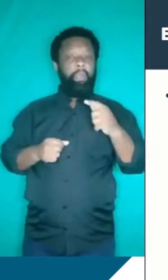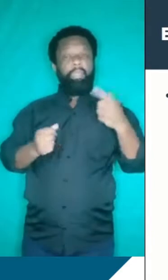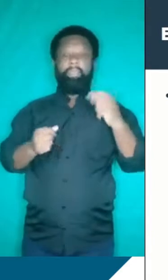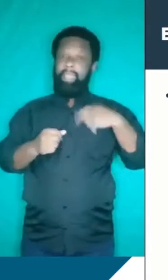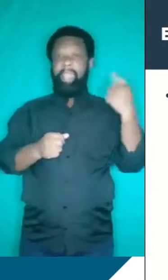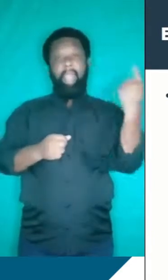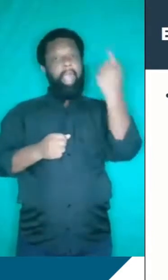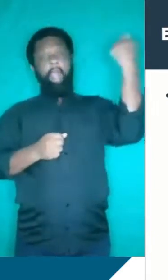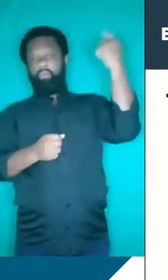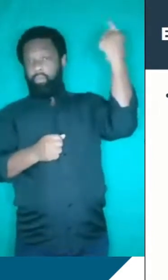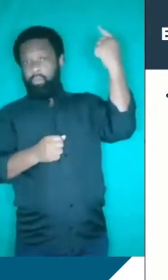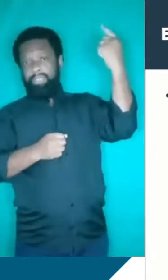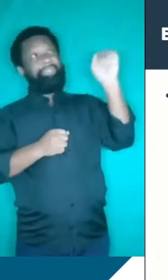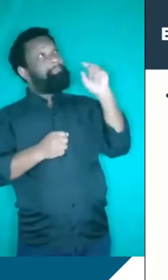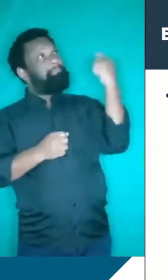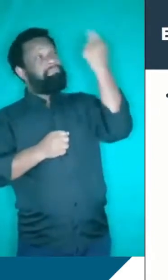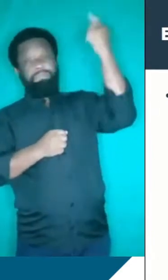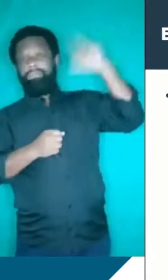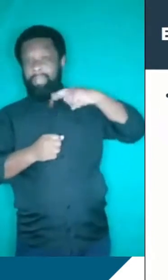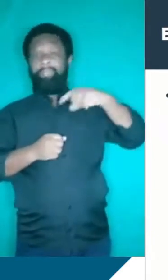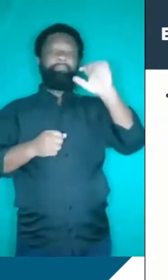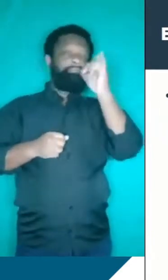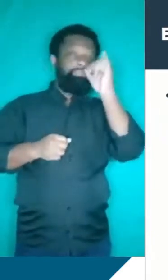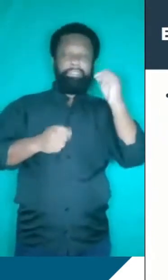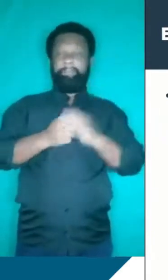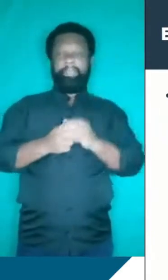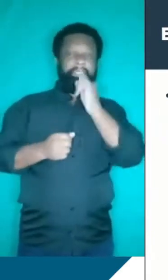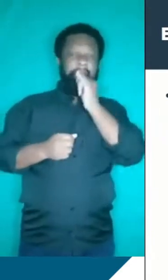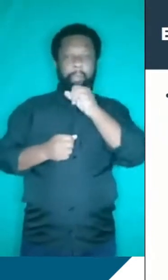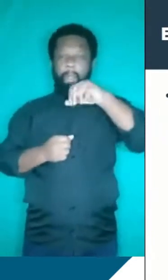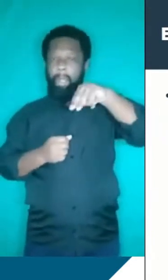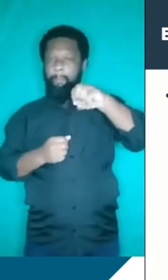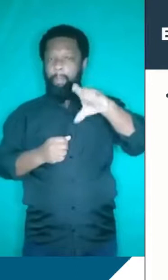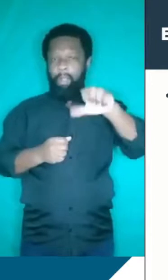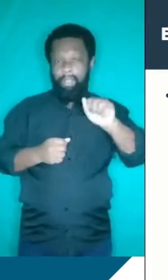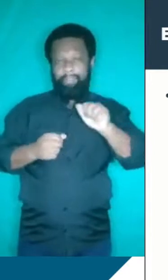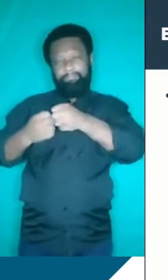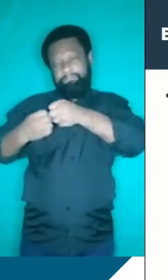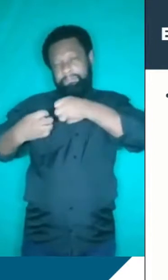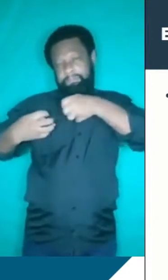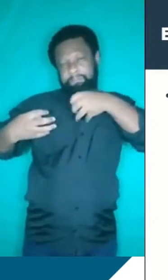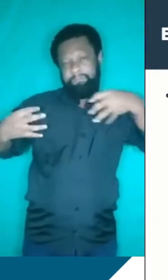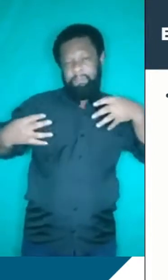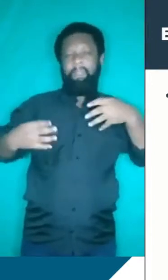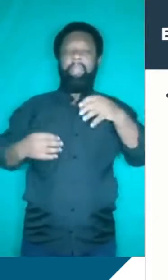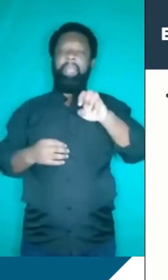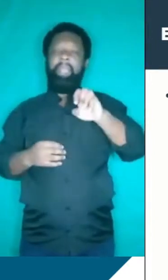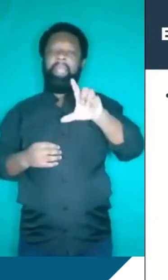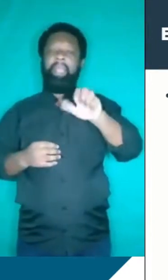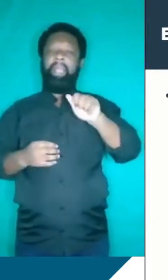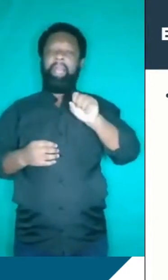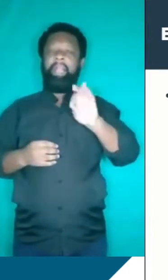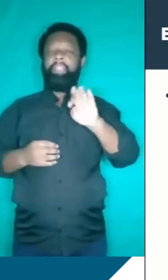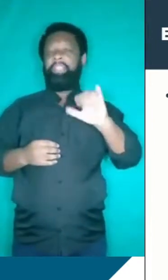altura. Se tem altura, tem energia potencial gravitacional. Se tem uma mola, tem energia potencial elástica. E se eu tiver uma mola numa altura,